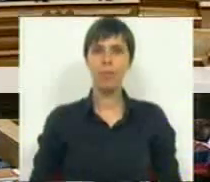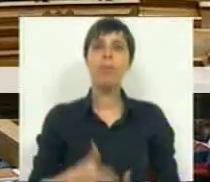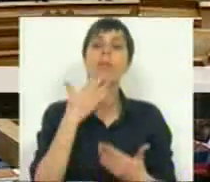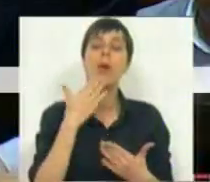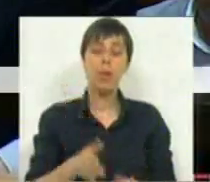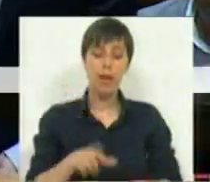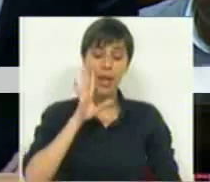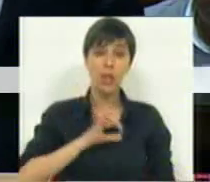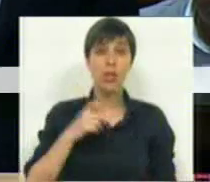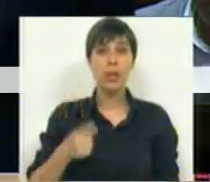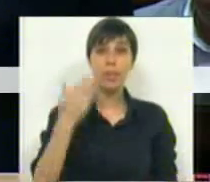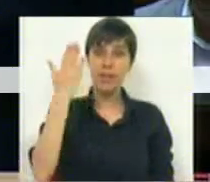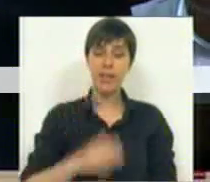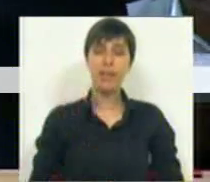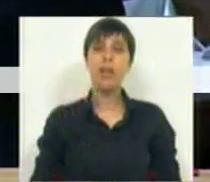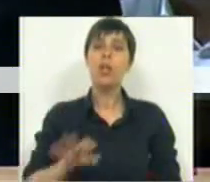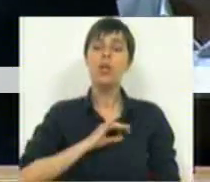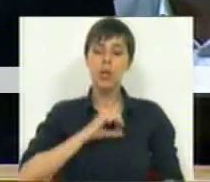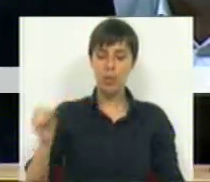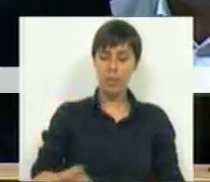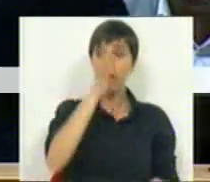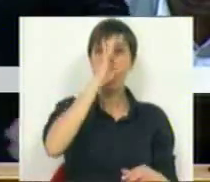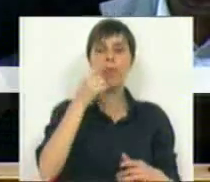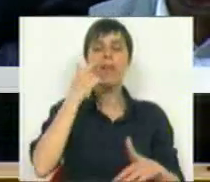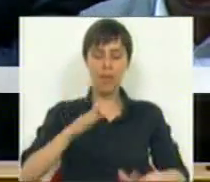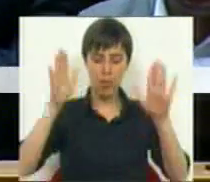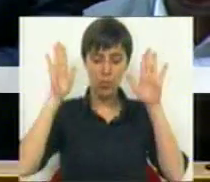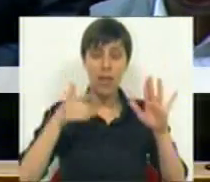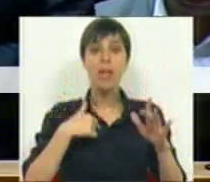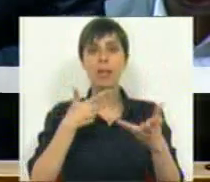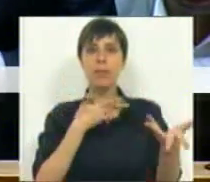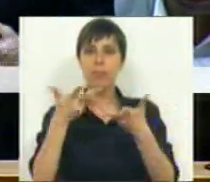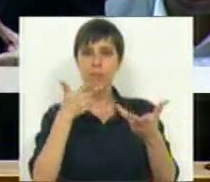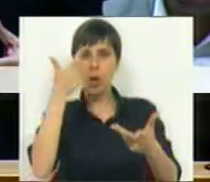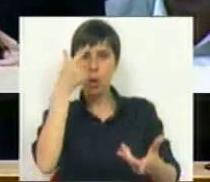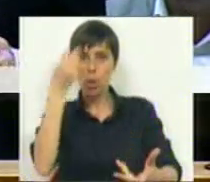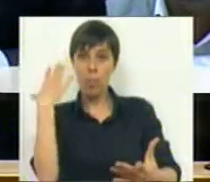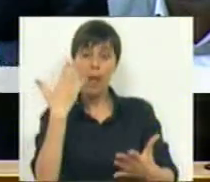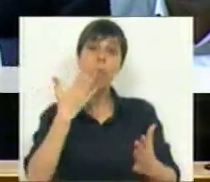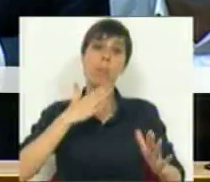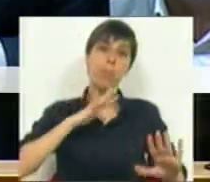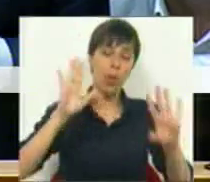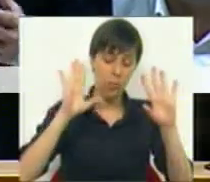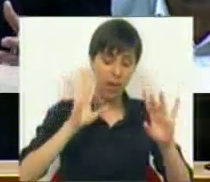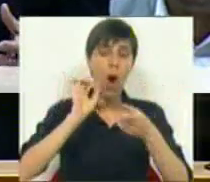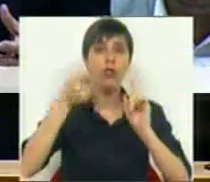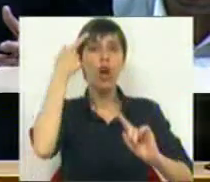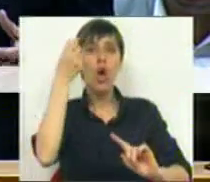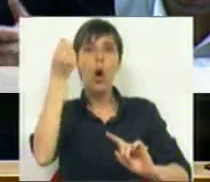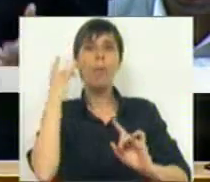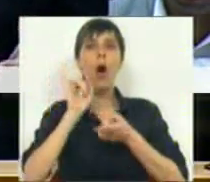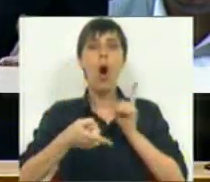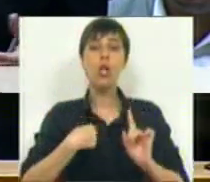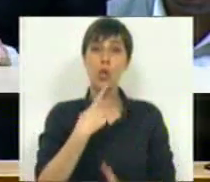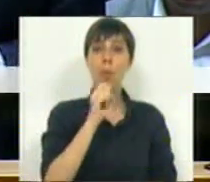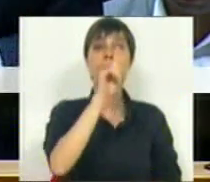Muito obrigado, Sra. Presidente. Sr. Primeiro-Ministro, vamos lá ver se nos entendemos, pelo menos na compreensão daquilo